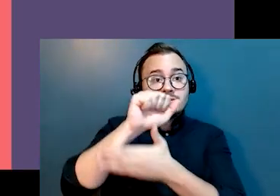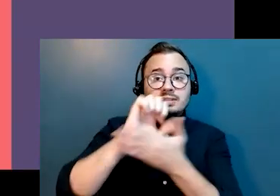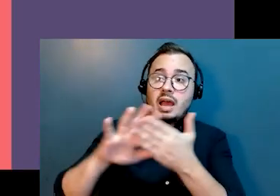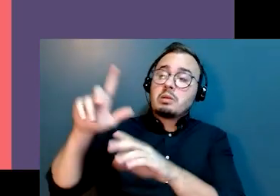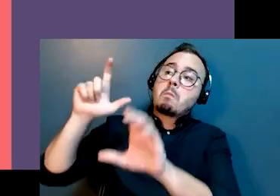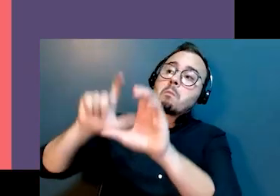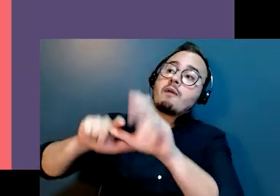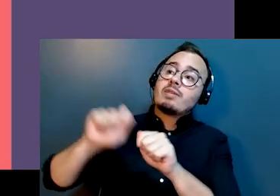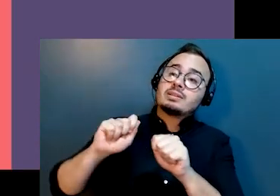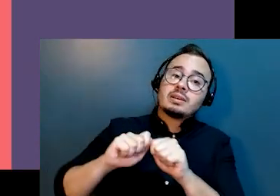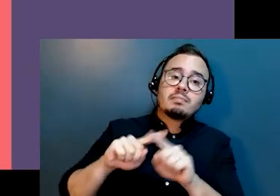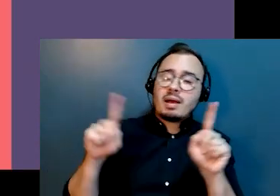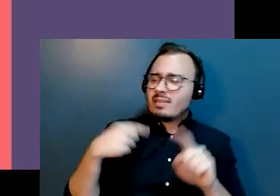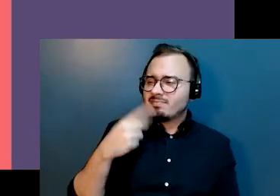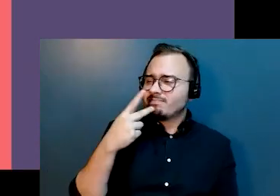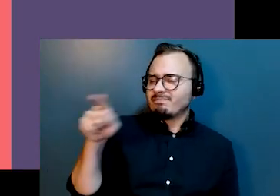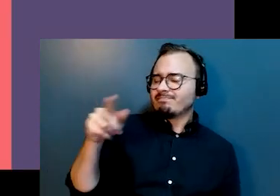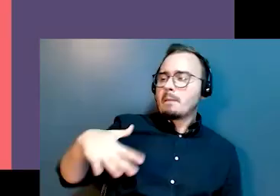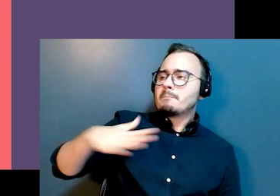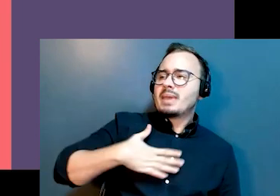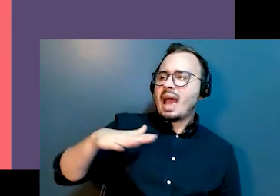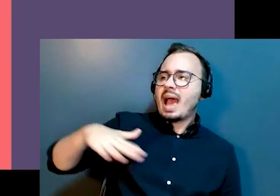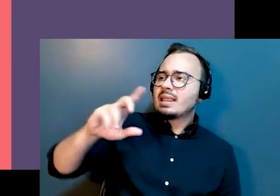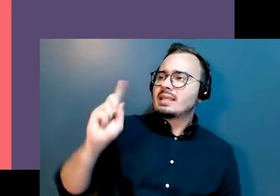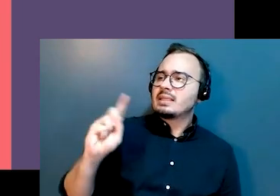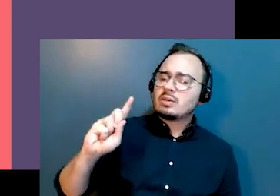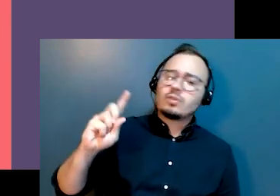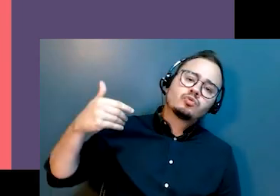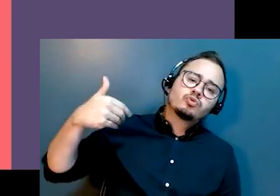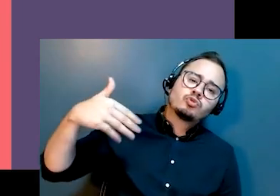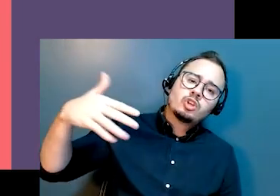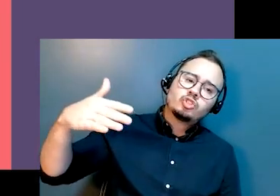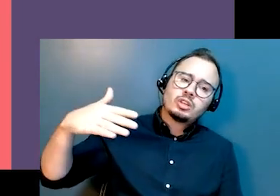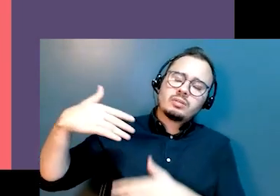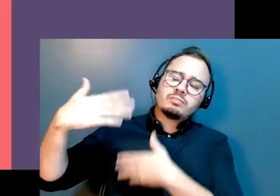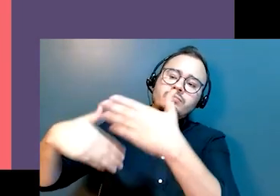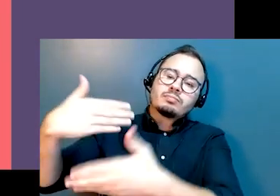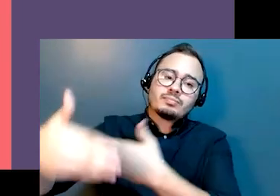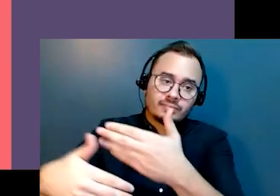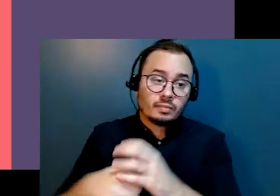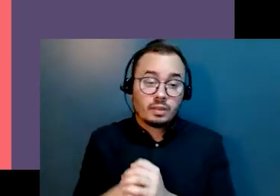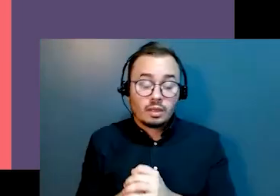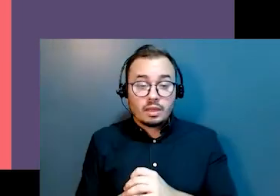E por que eu imagino que isso acontece, tá? E aí eu vou trazer algo que eu chamo de a contradição dos times multidisciplinares.